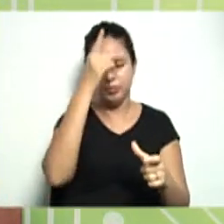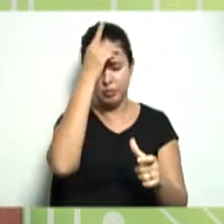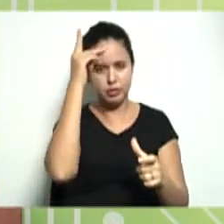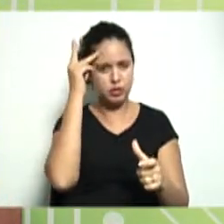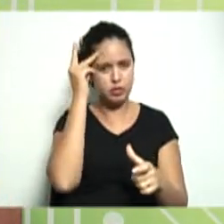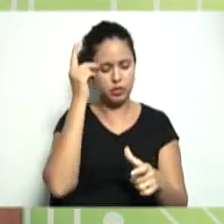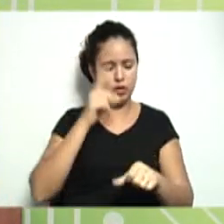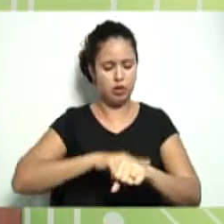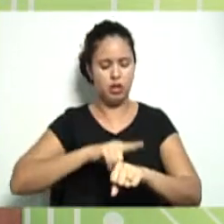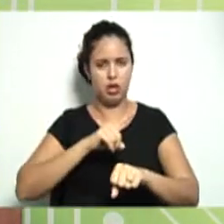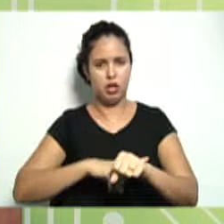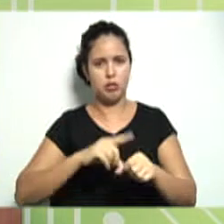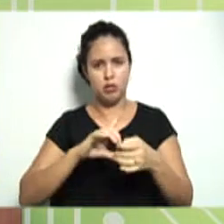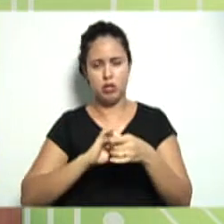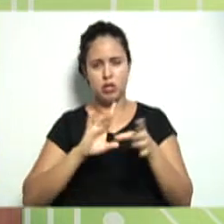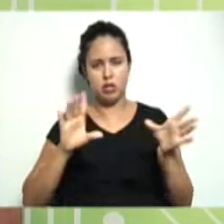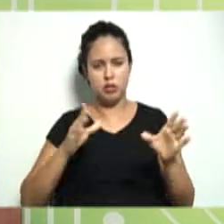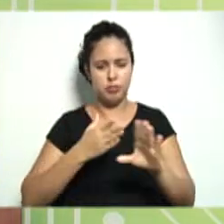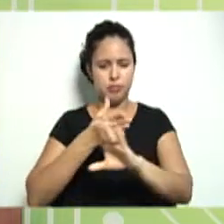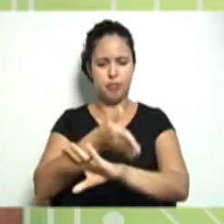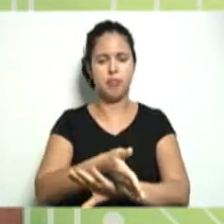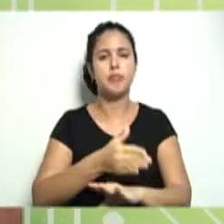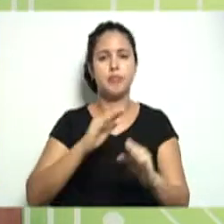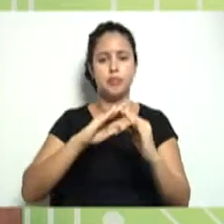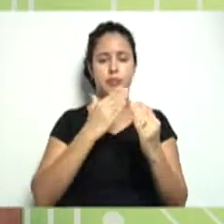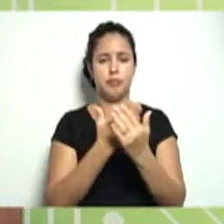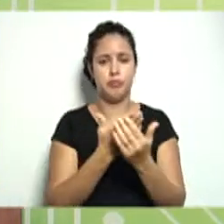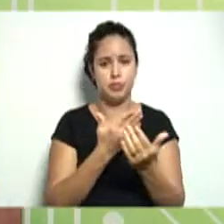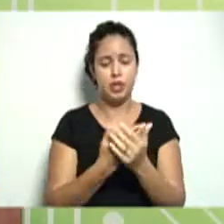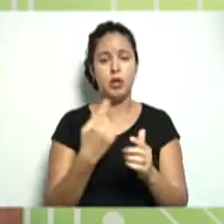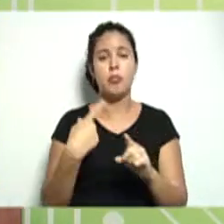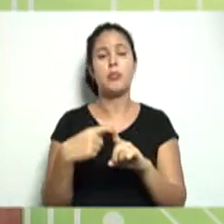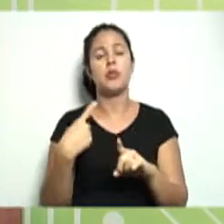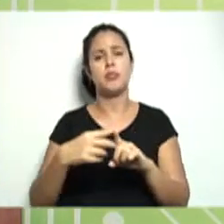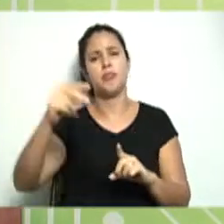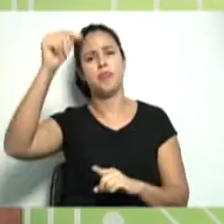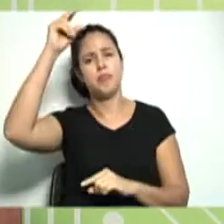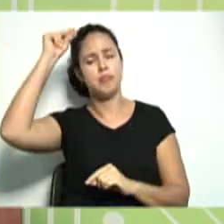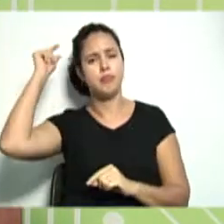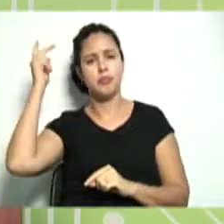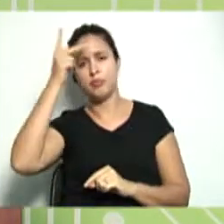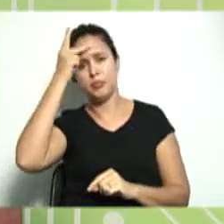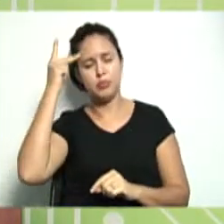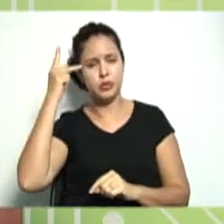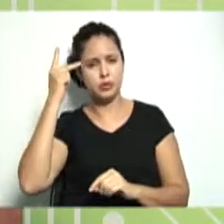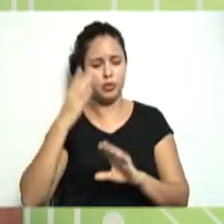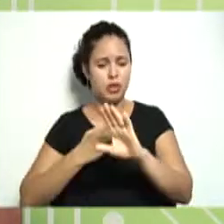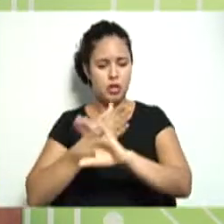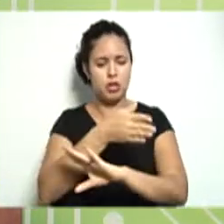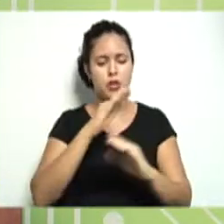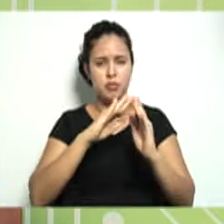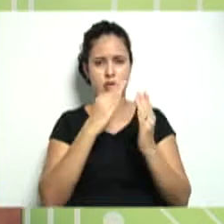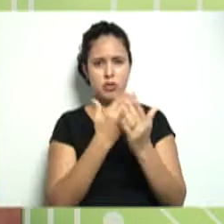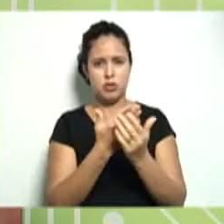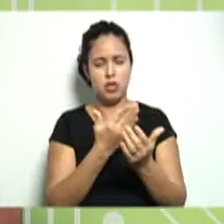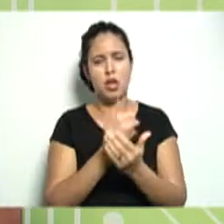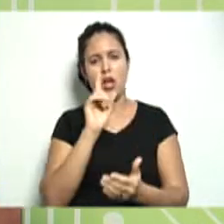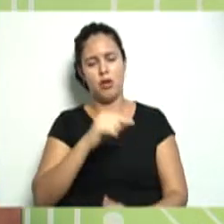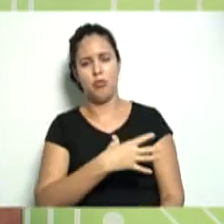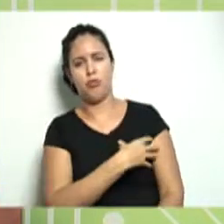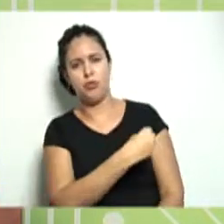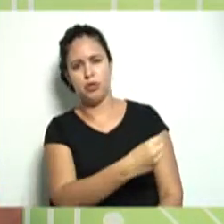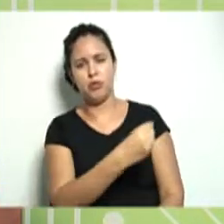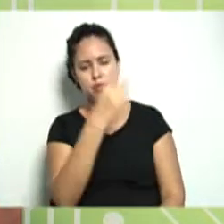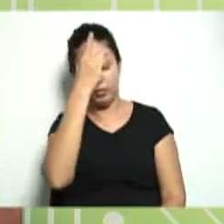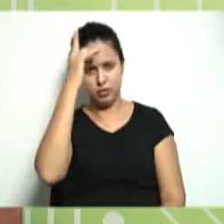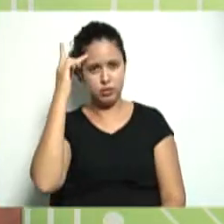tempo para ir à escola. Por quê? Porque quem ia para a escola eram os filhos, né, das pessoas